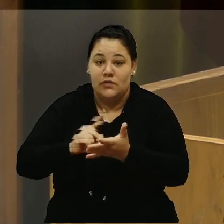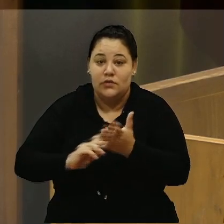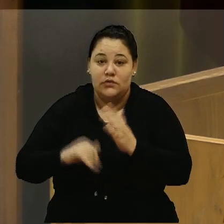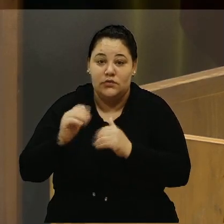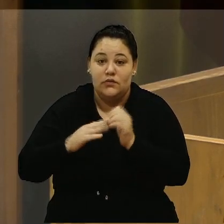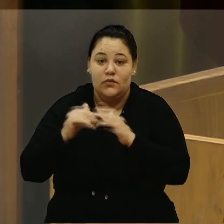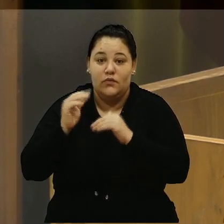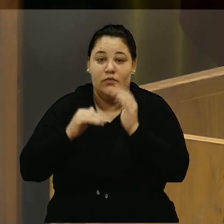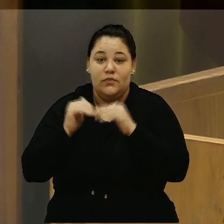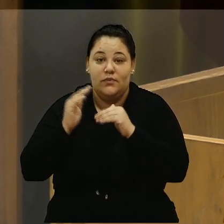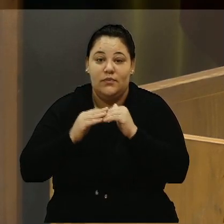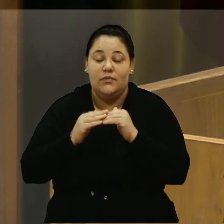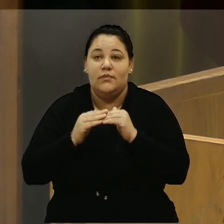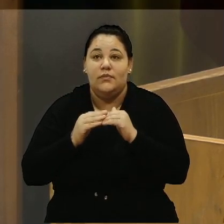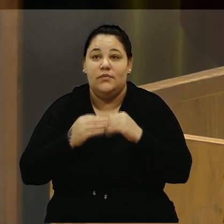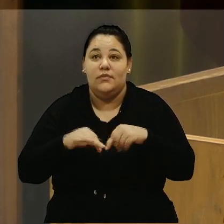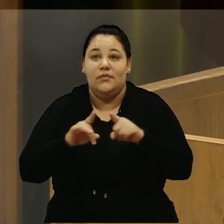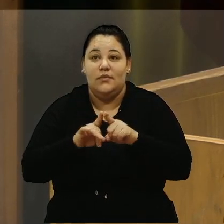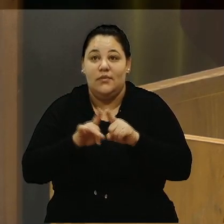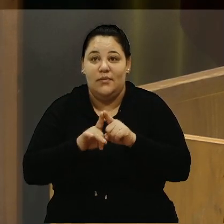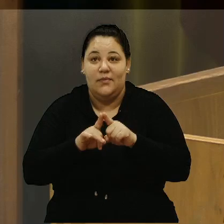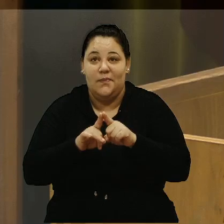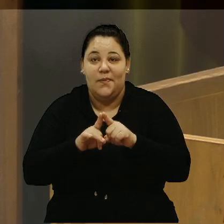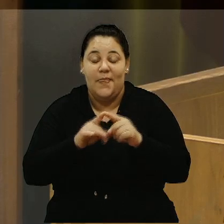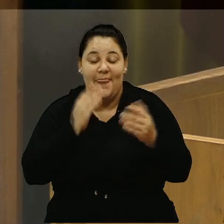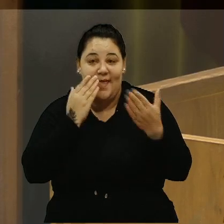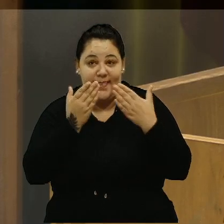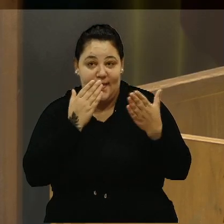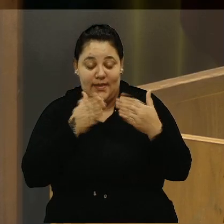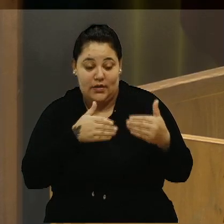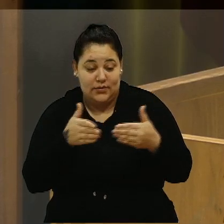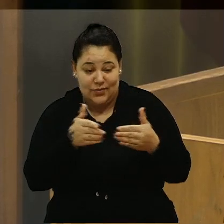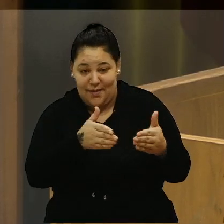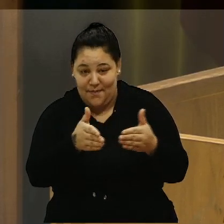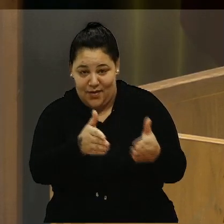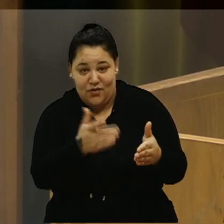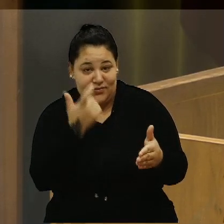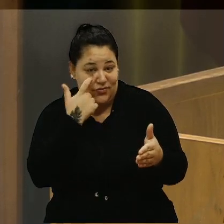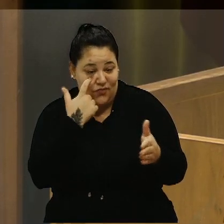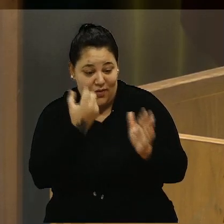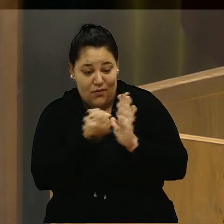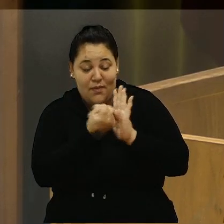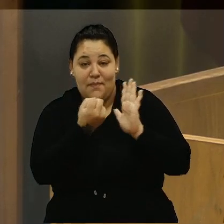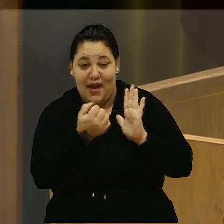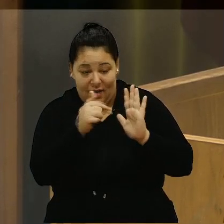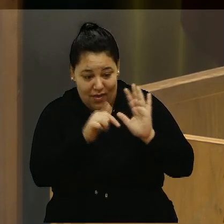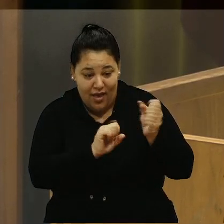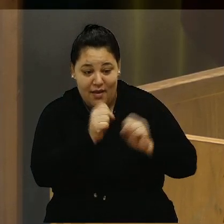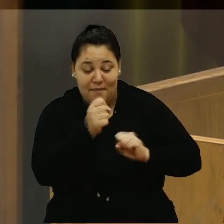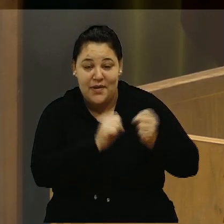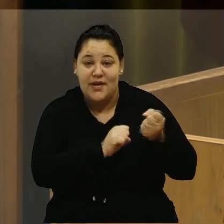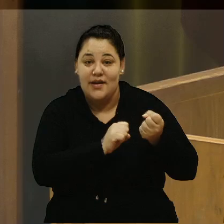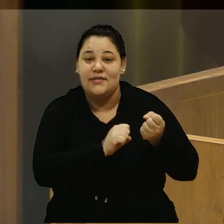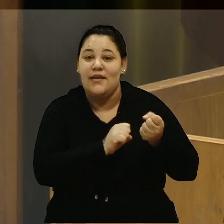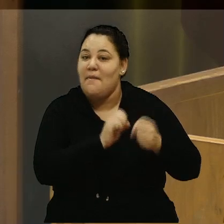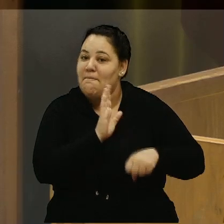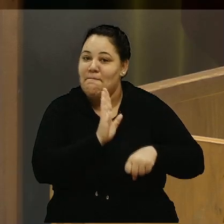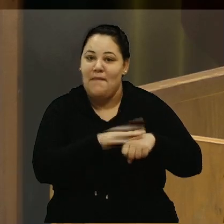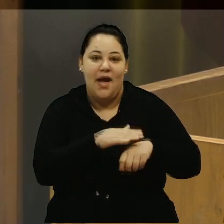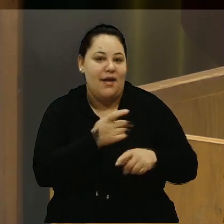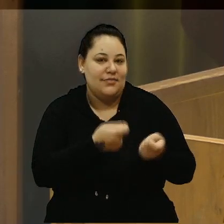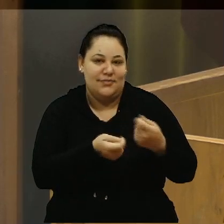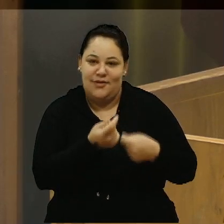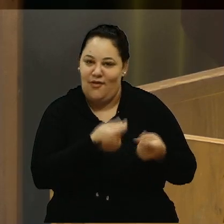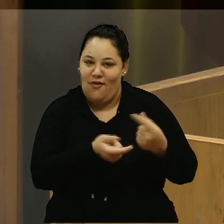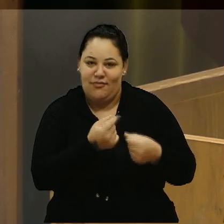desenvolvimento. Ao analisarmos sua jornada, vemos que o impacto da Autotrave vai muito além dos negócios. Ela